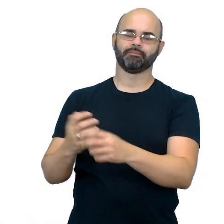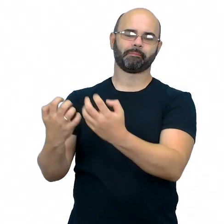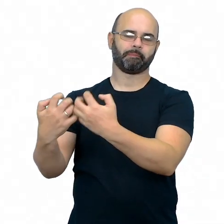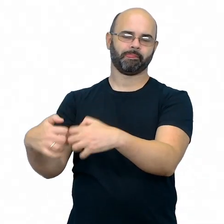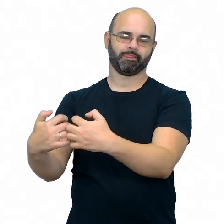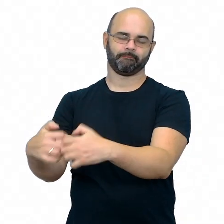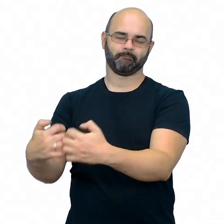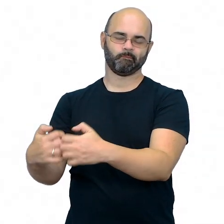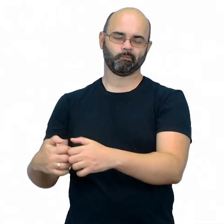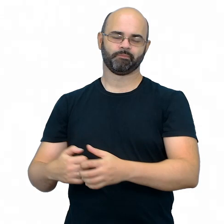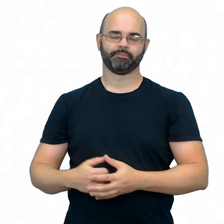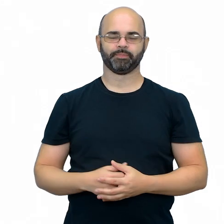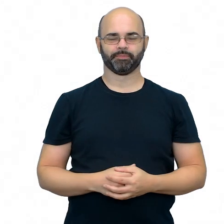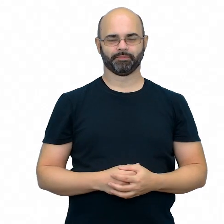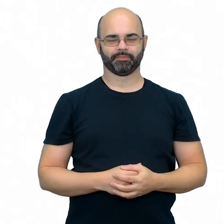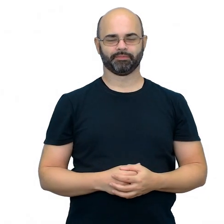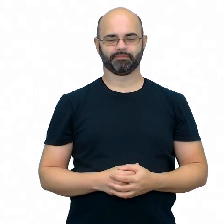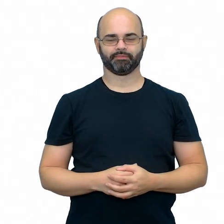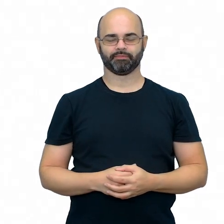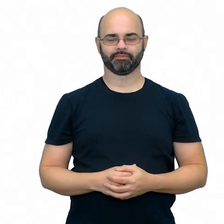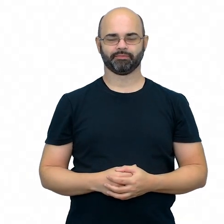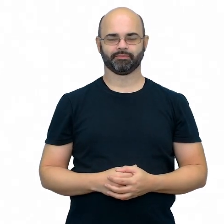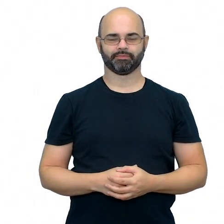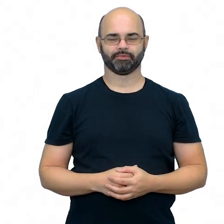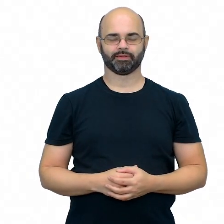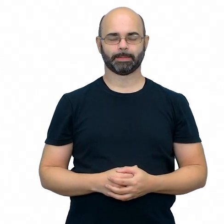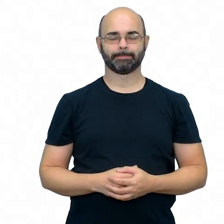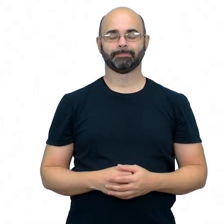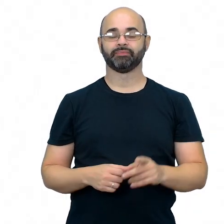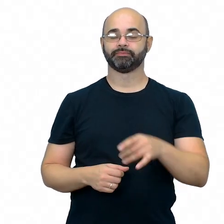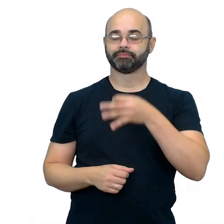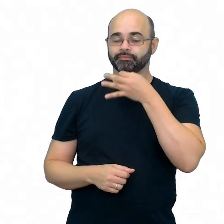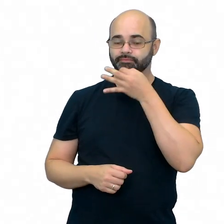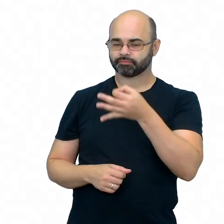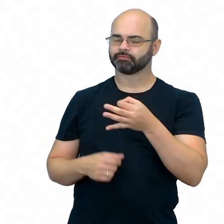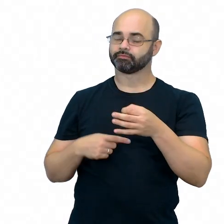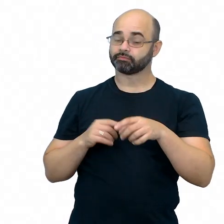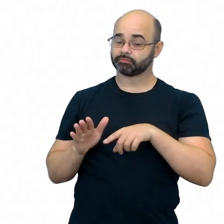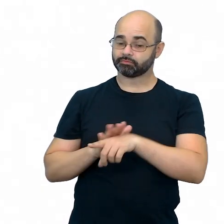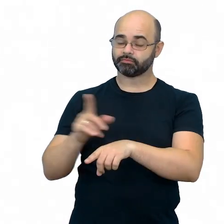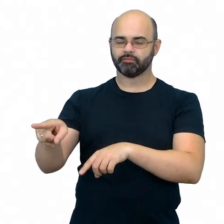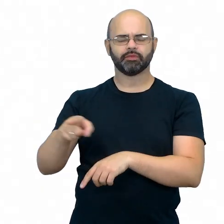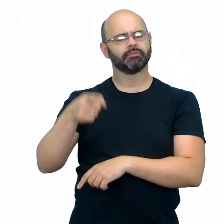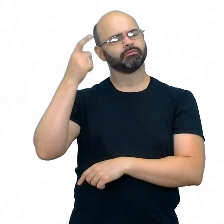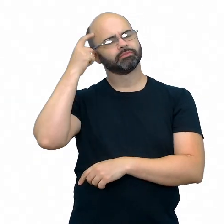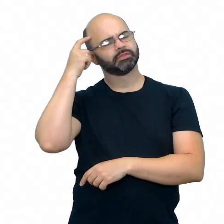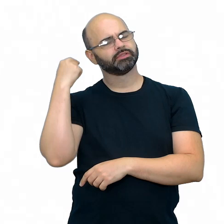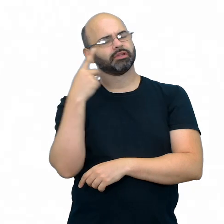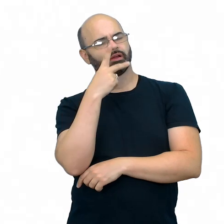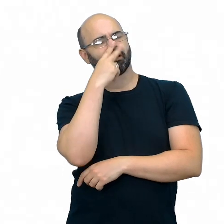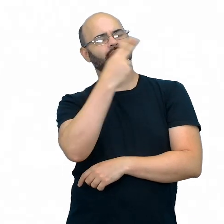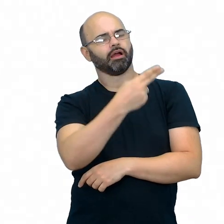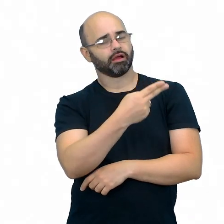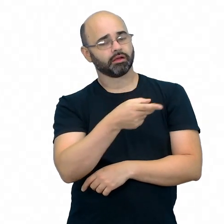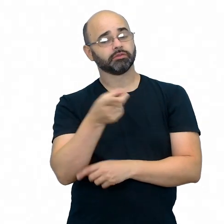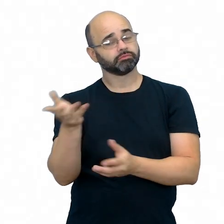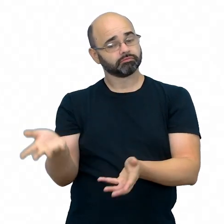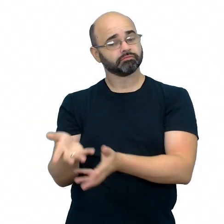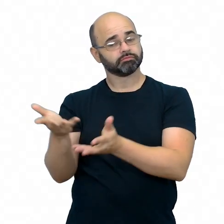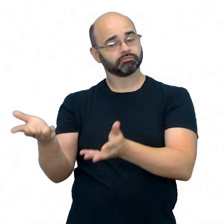e também fazer levantamentos, observações, né, realmente